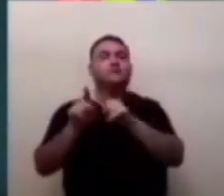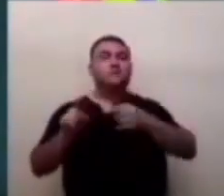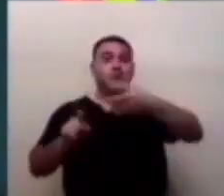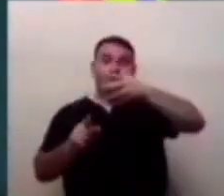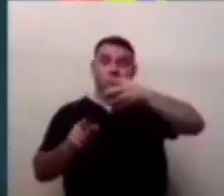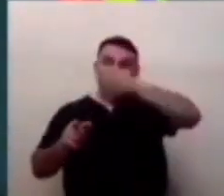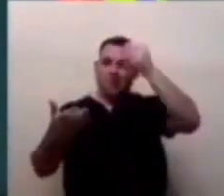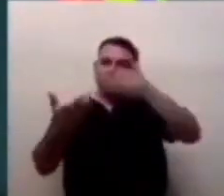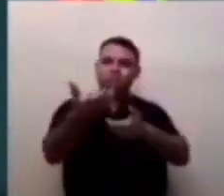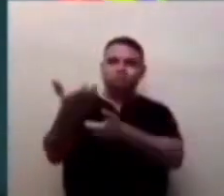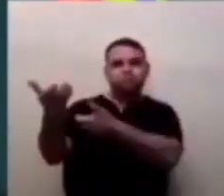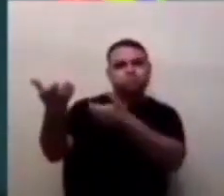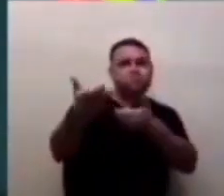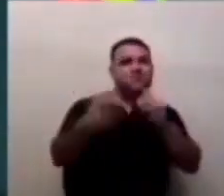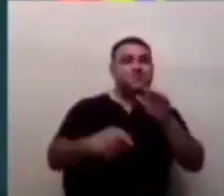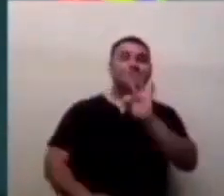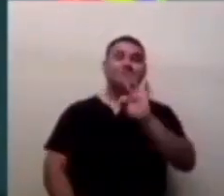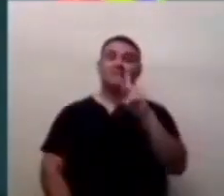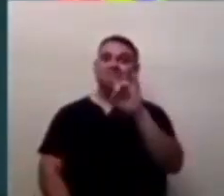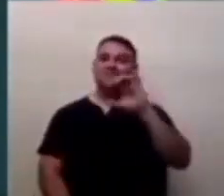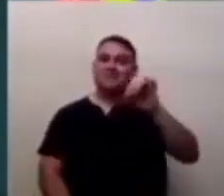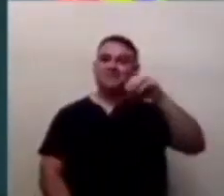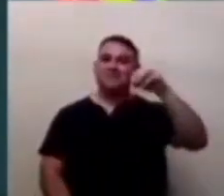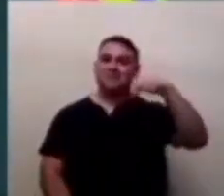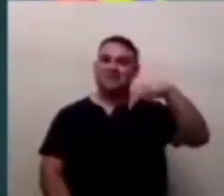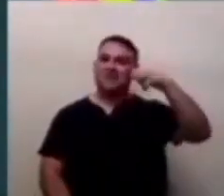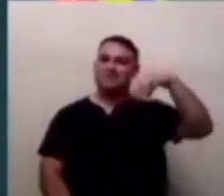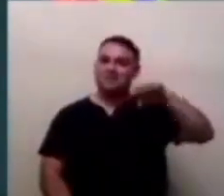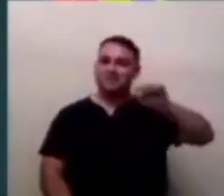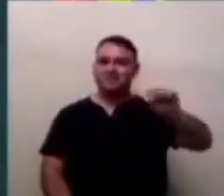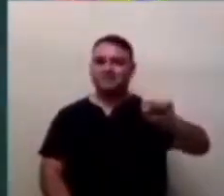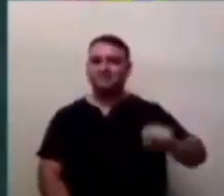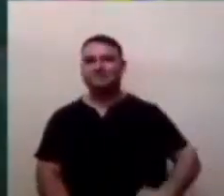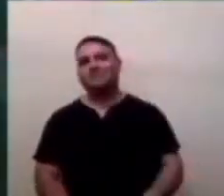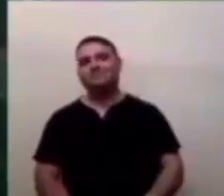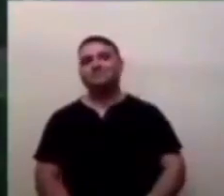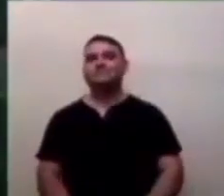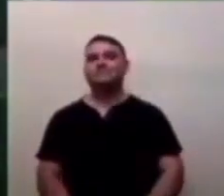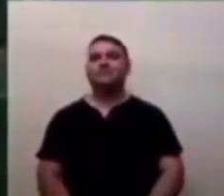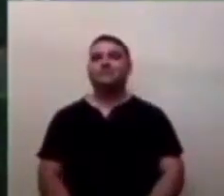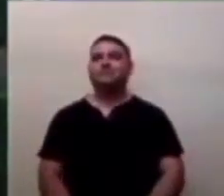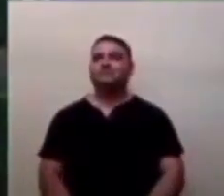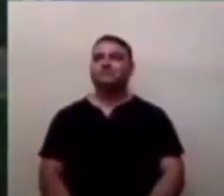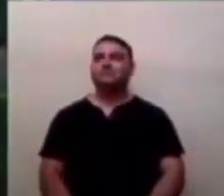militar. Com vocês, Thiago Lemes!